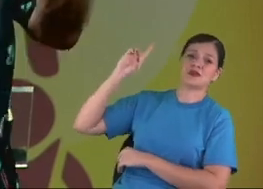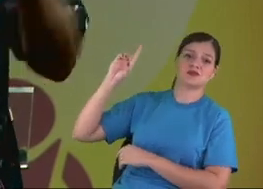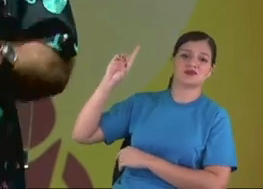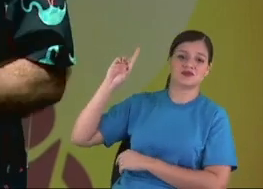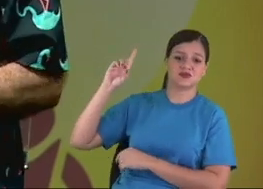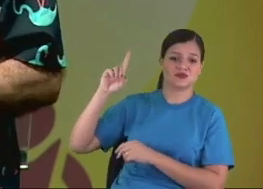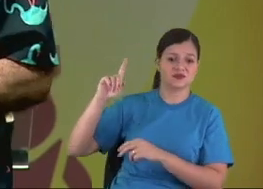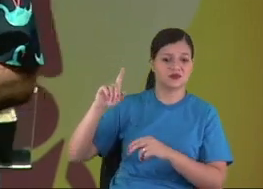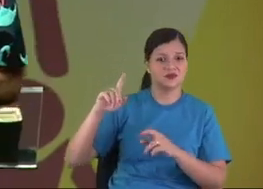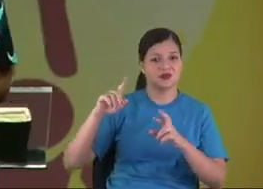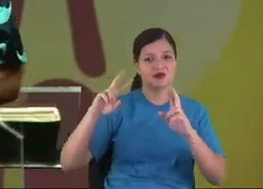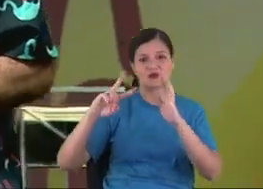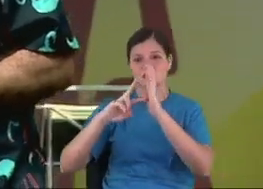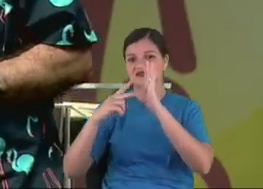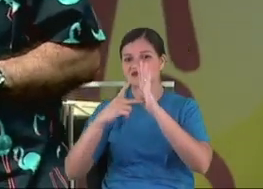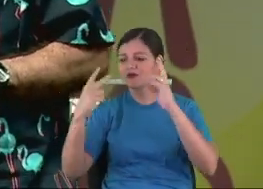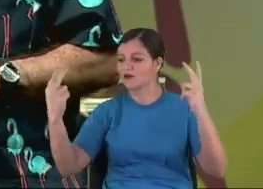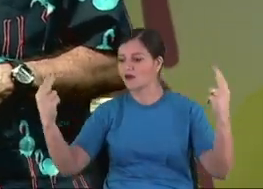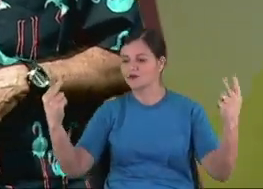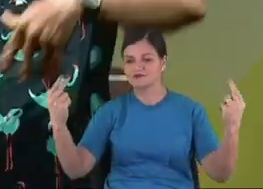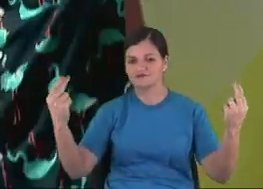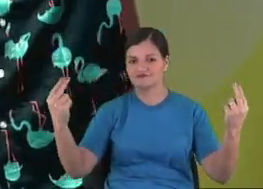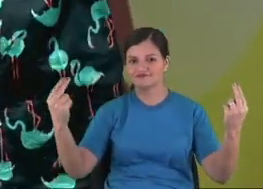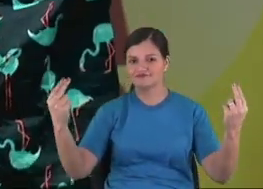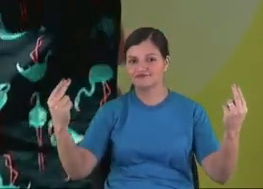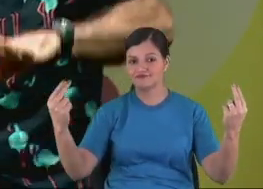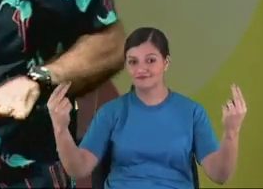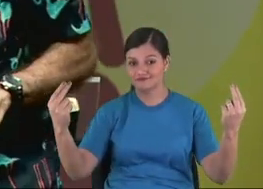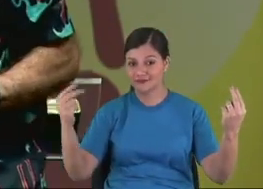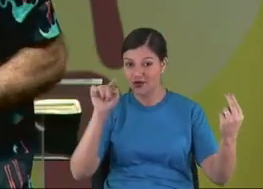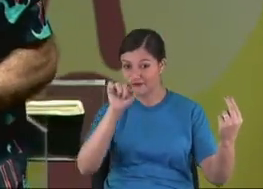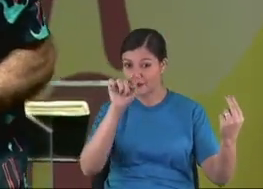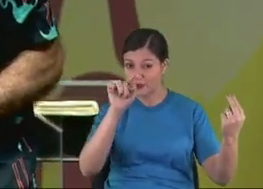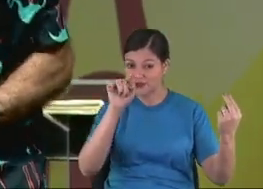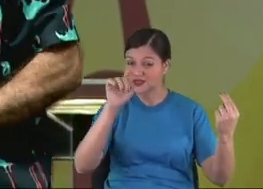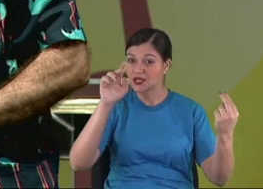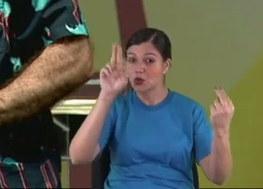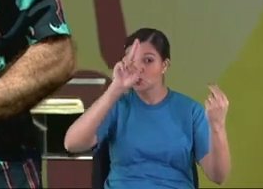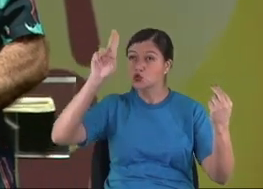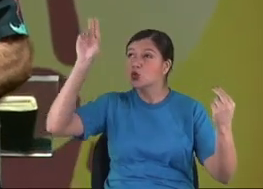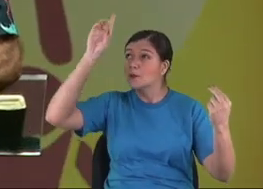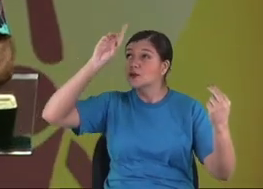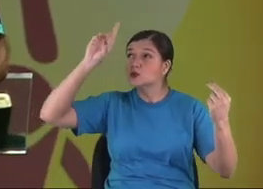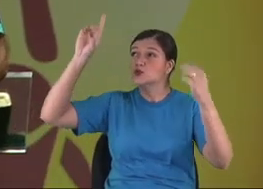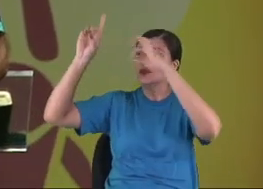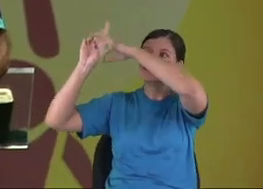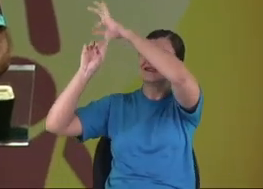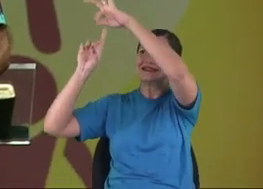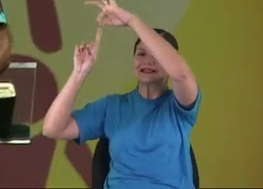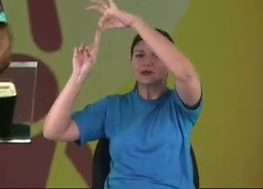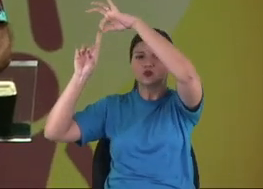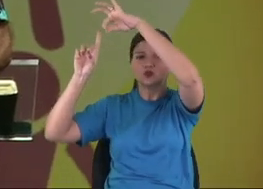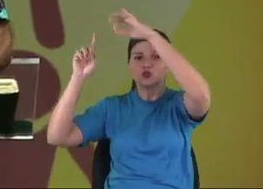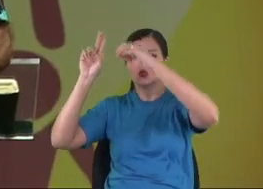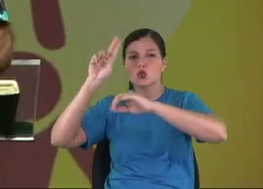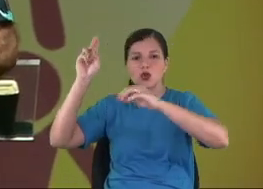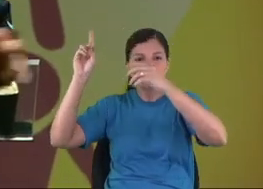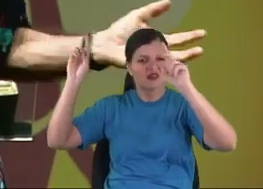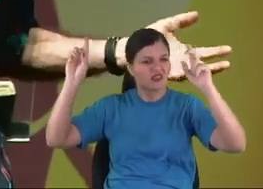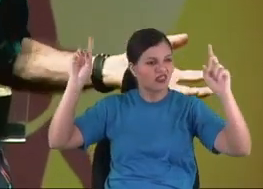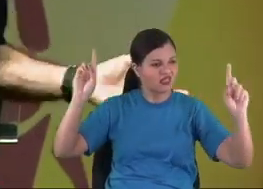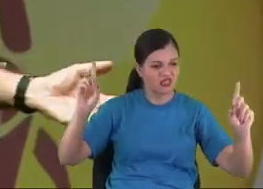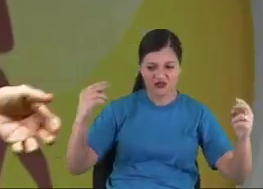Com o mesmo significado. Você rebaixa o nome do Santo Deus para a linha